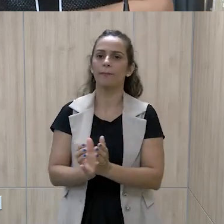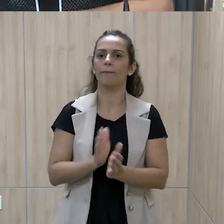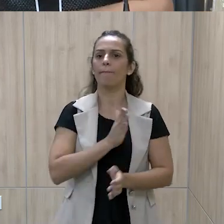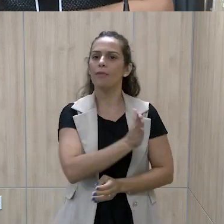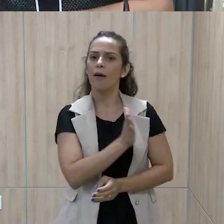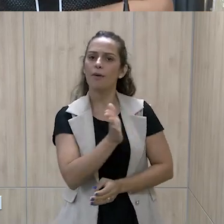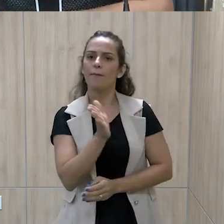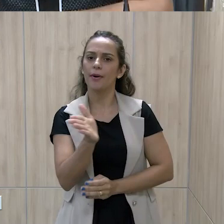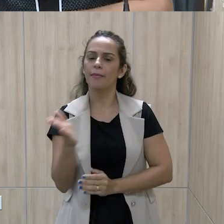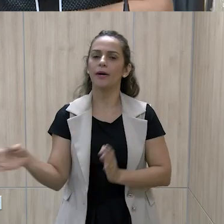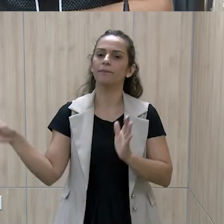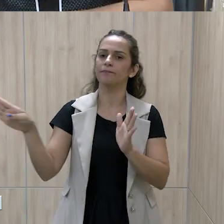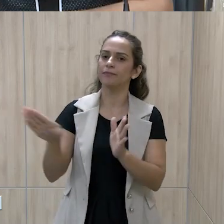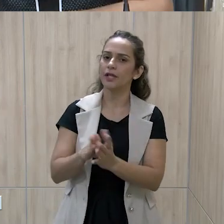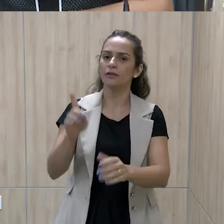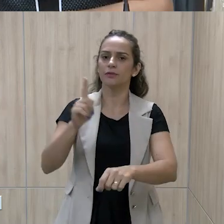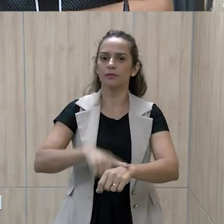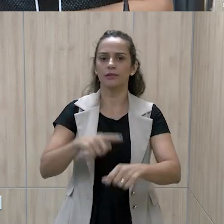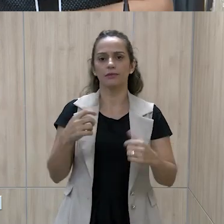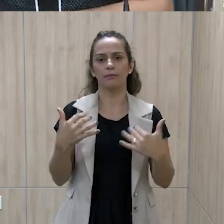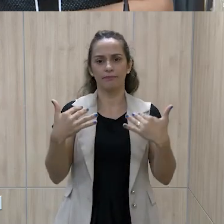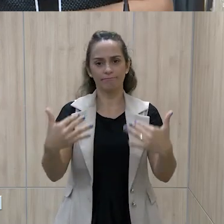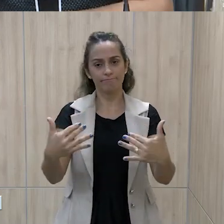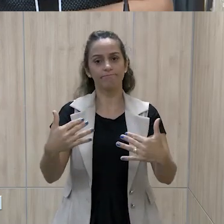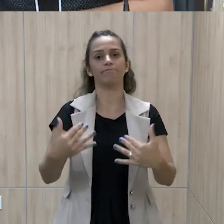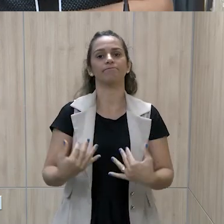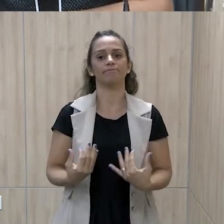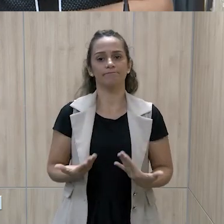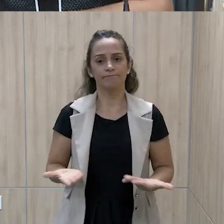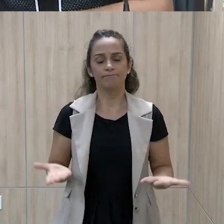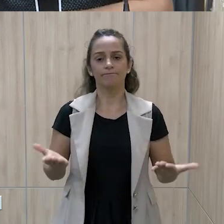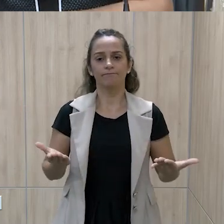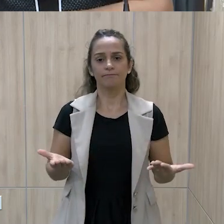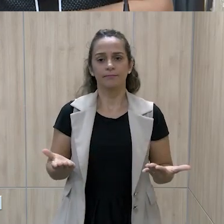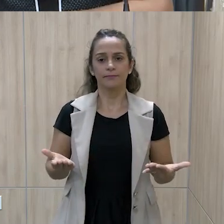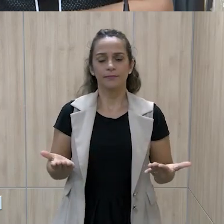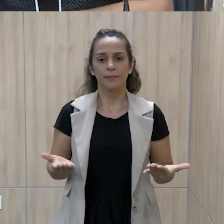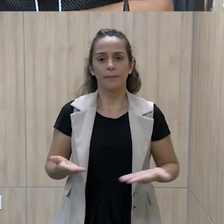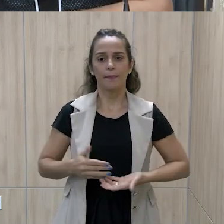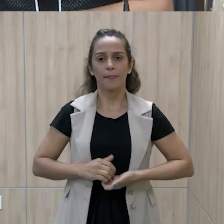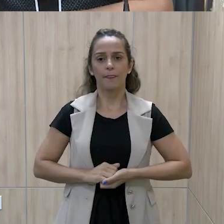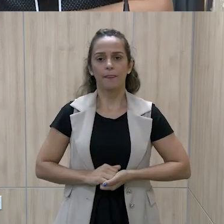e chegar no plenário nós temos aqui só